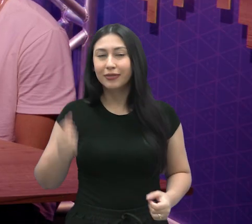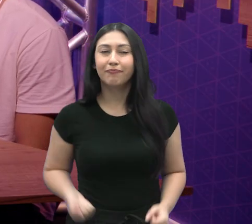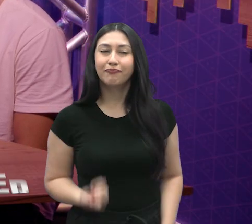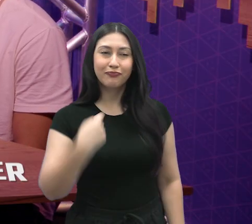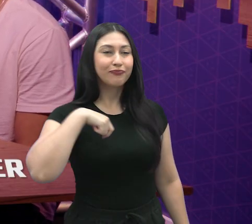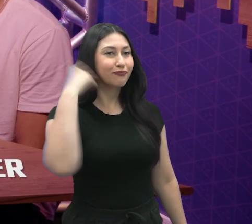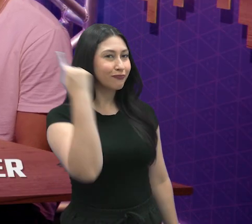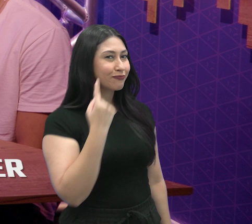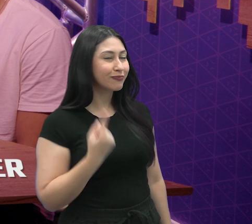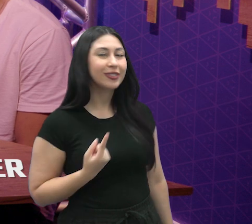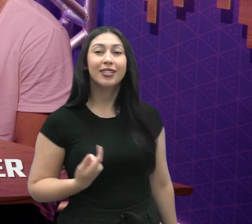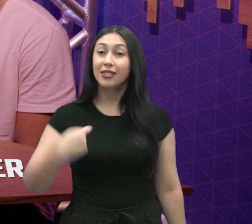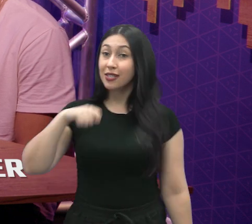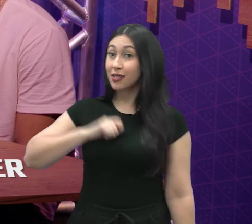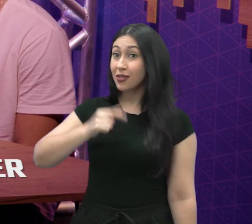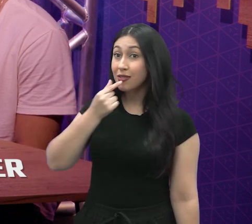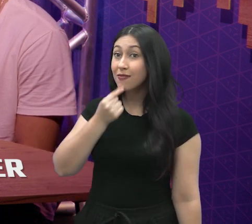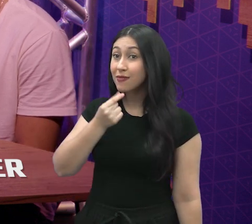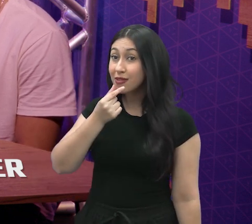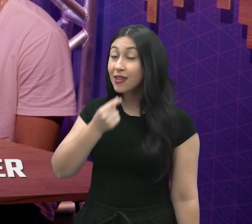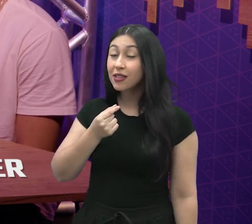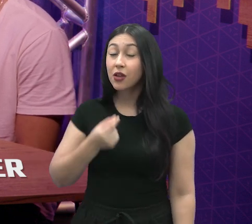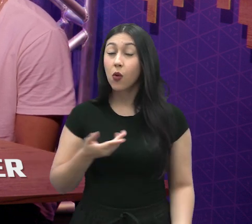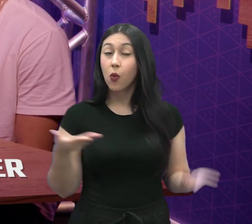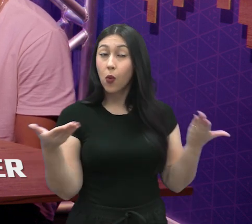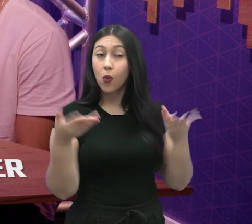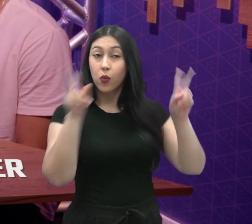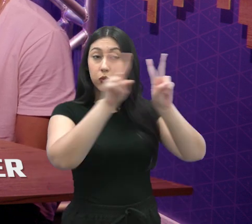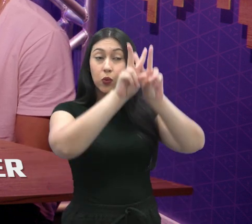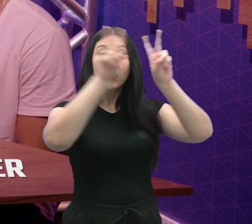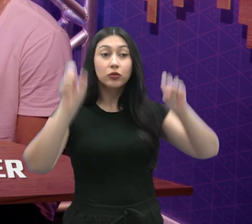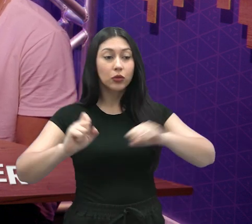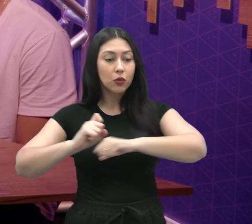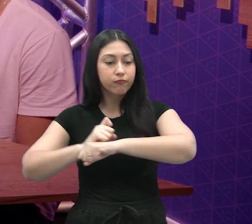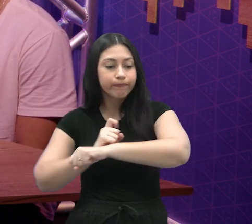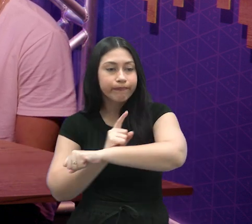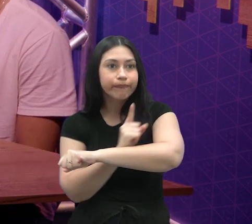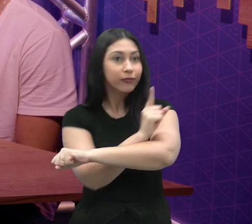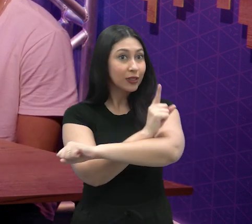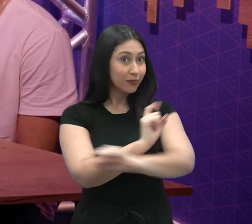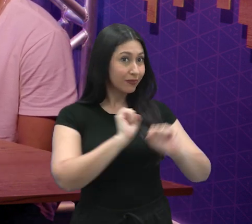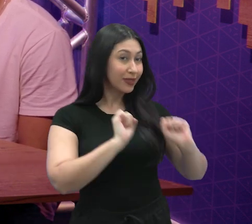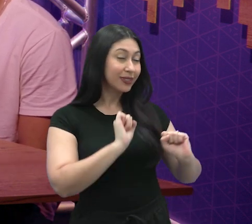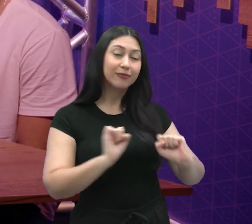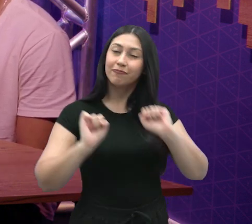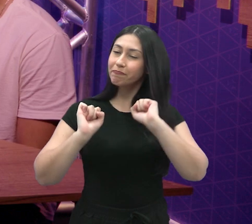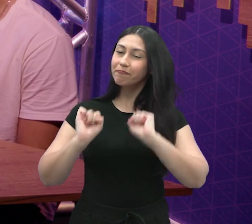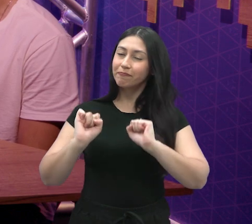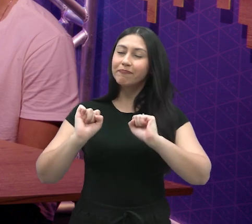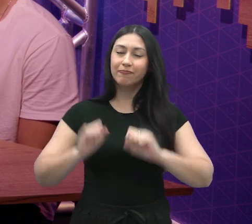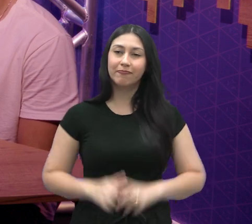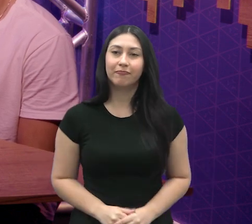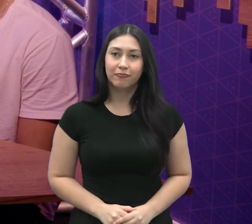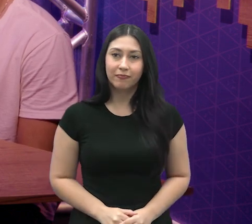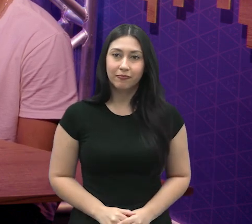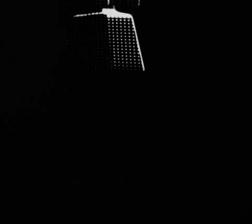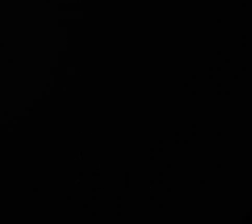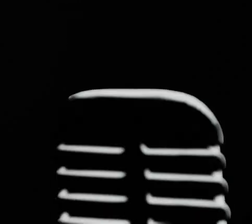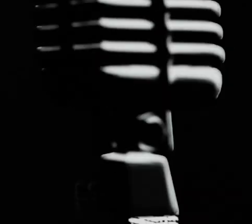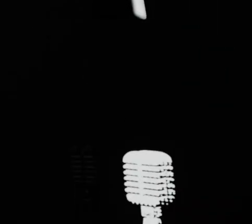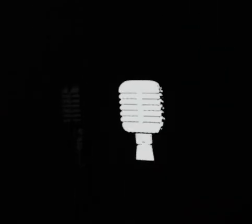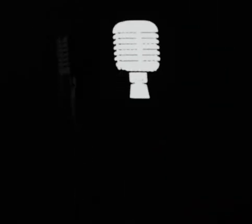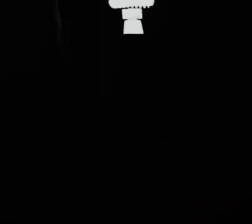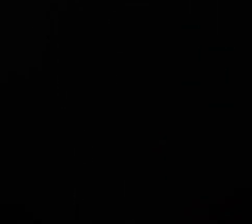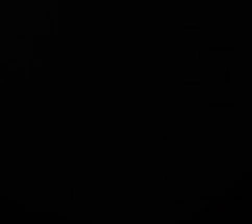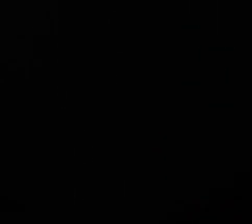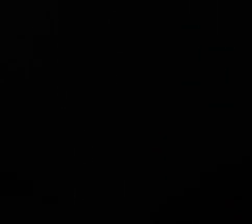a Miviki. E eu sou Samu Strazer. E no programa de hoje a gente vai falar sobre a evolução humana, pode ser? Pode ser.